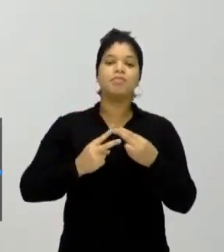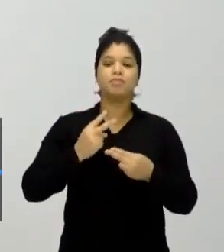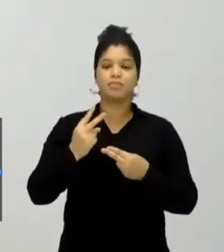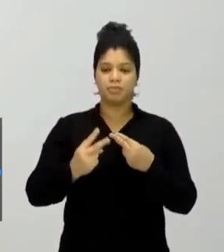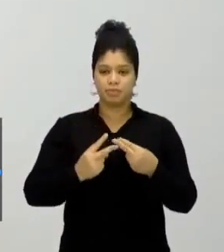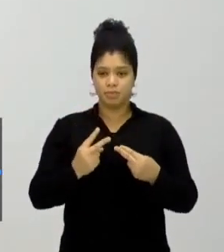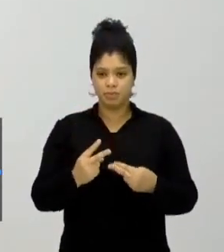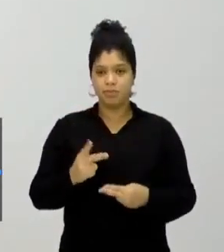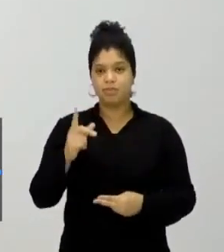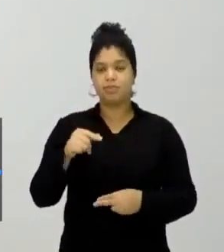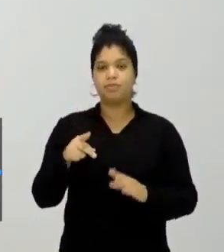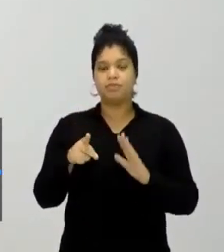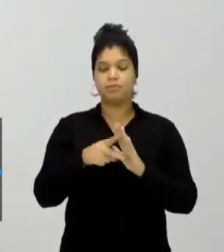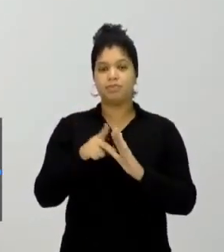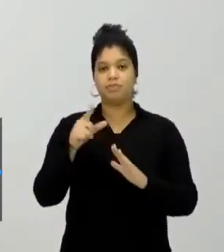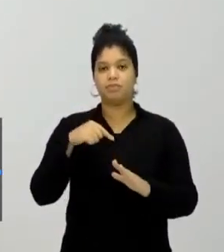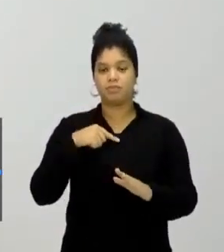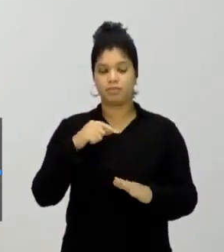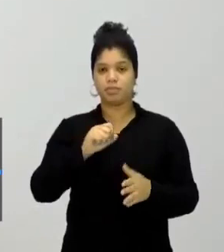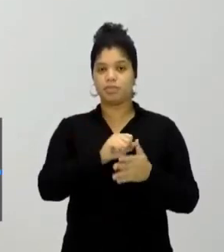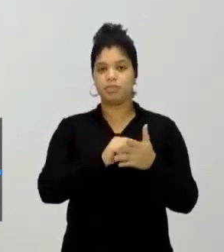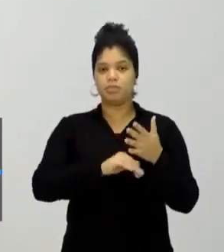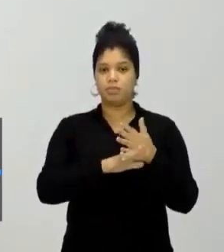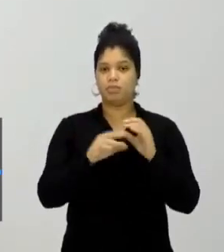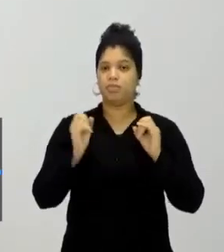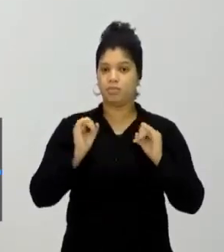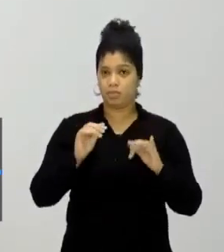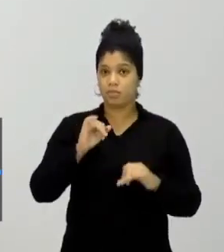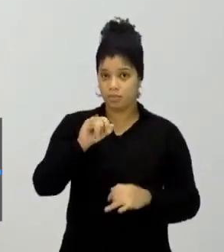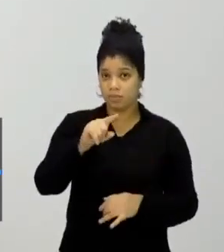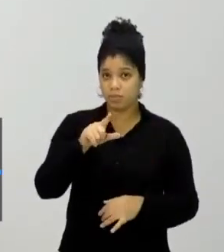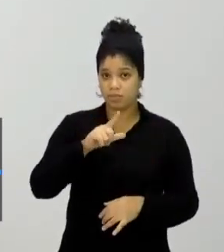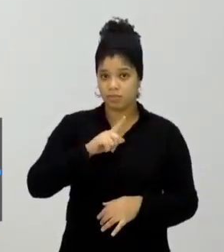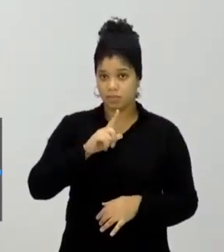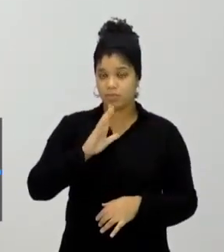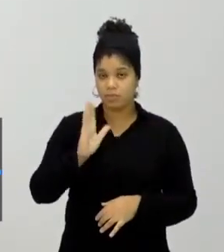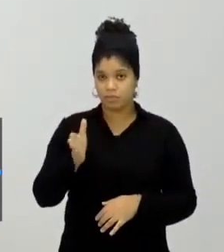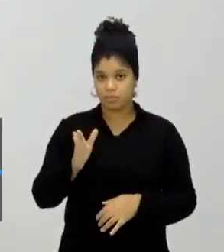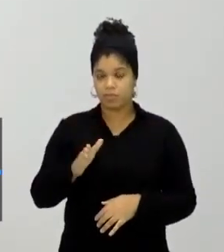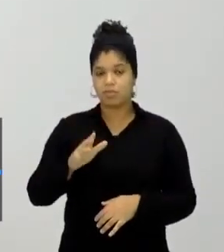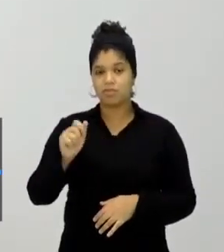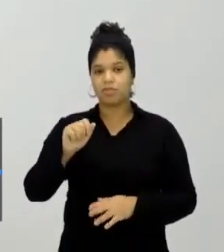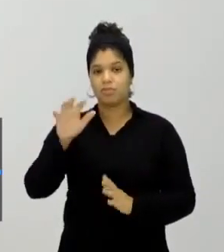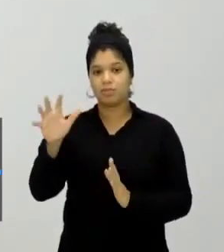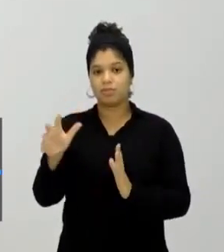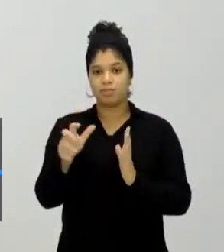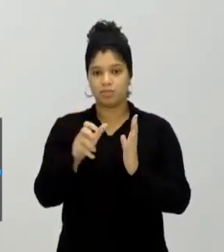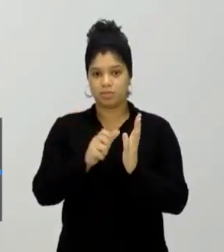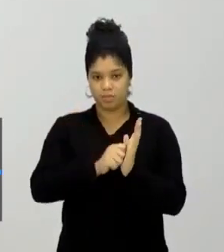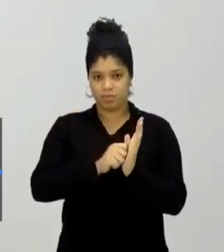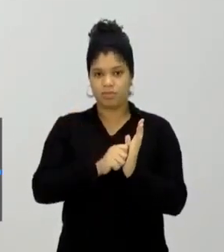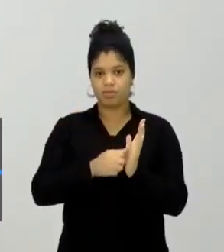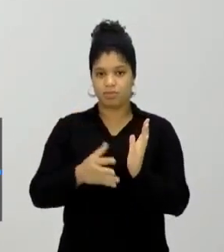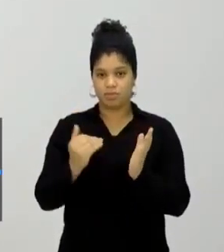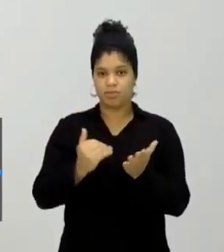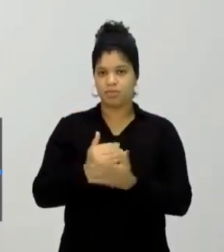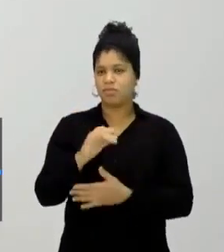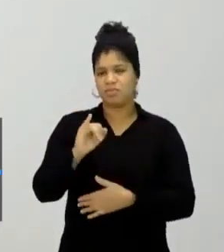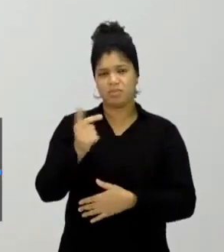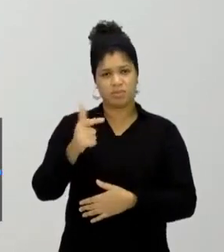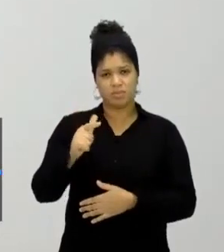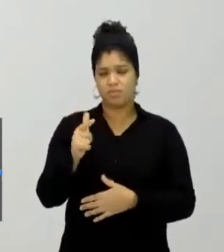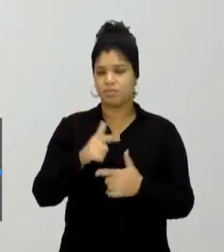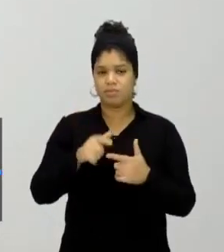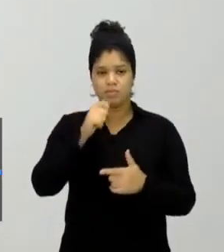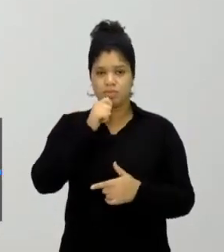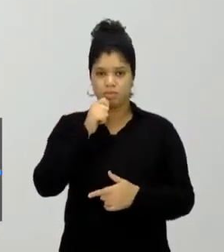o currículo em ação. Então, se você tem o currículo em ação e esse material do terceiro bimestre para retomar, separe ele aí com você. Mas se você não tem, também